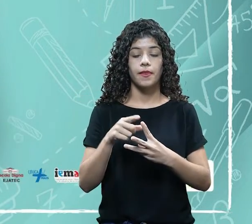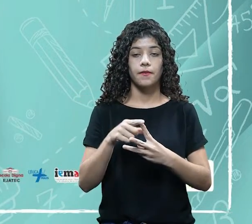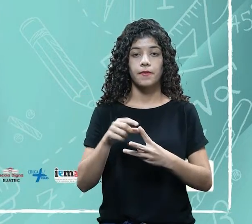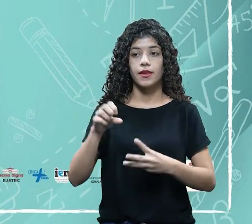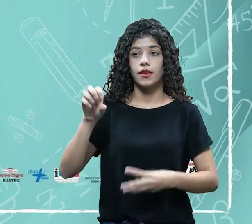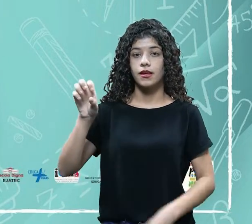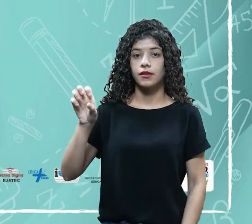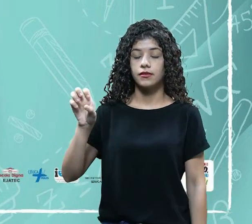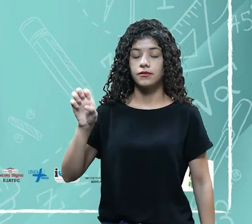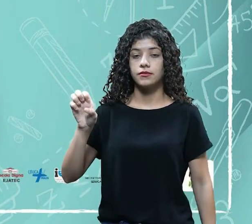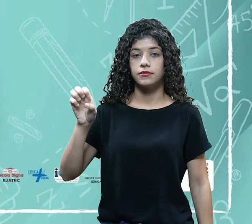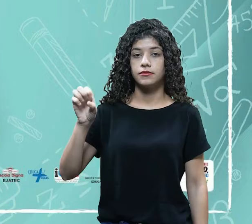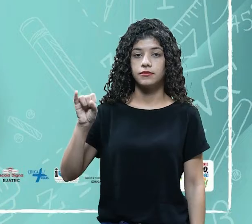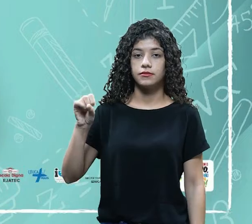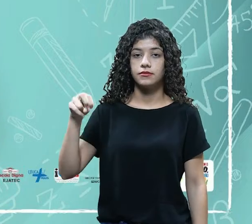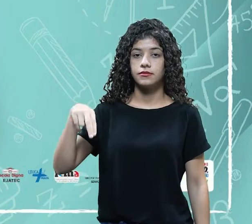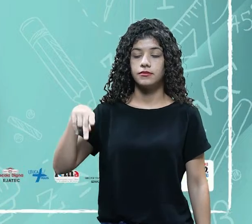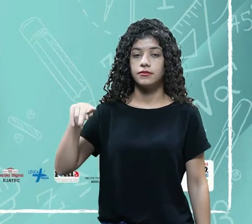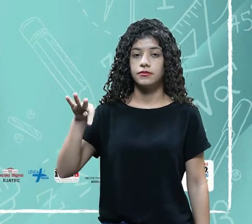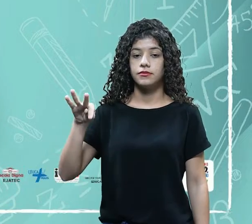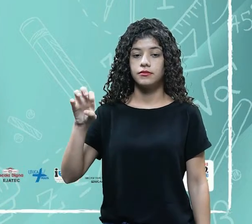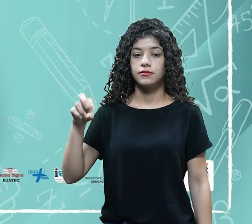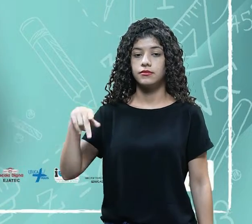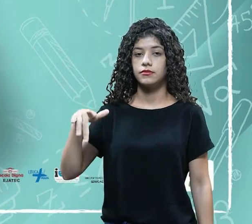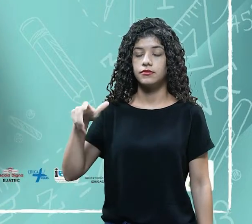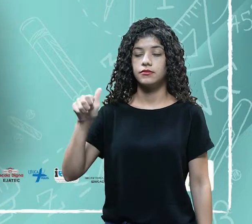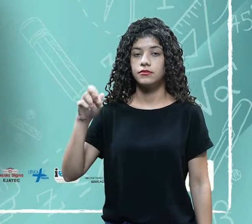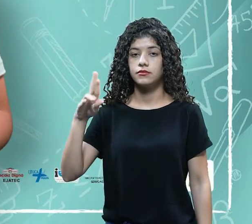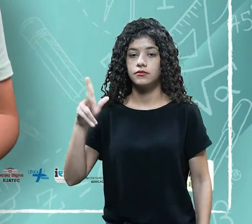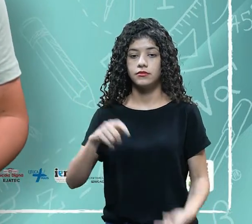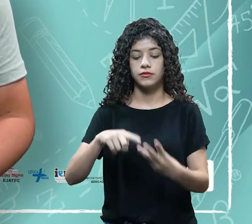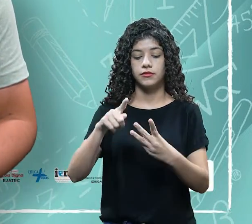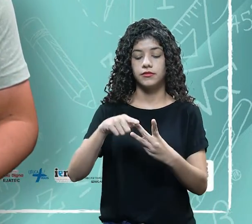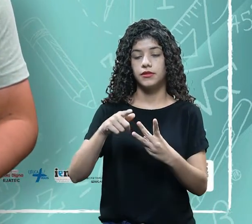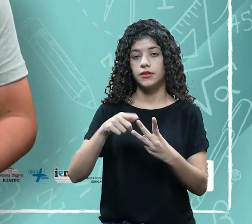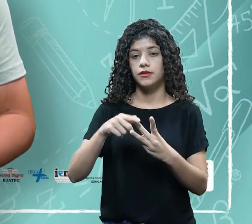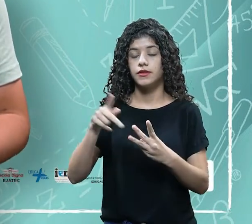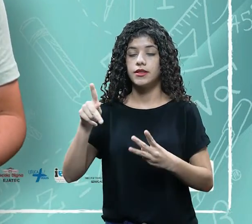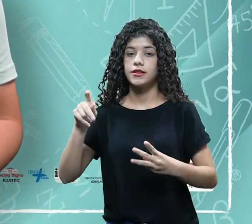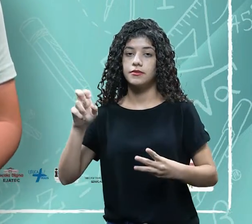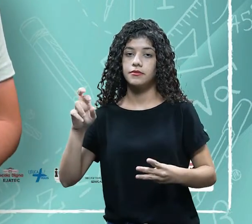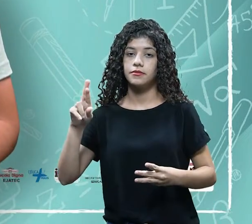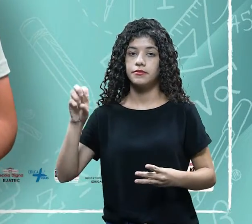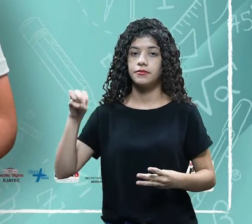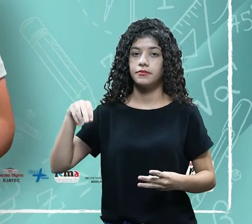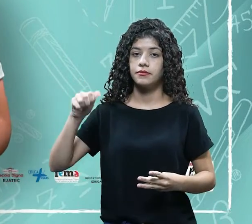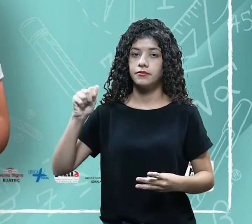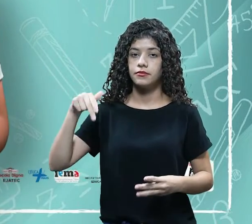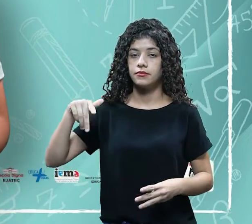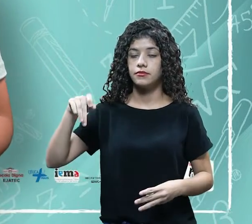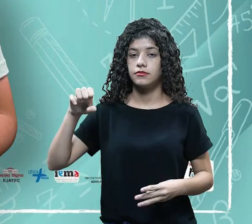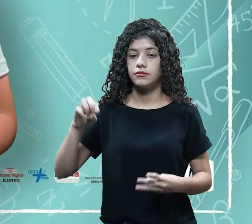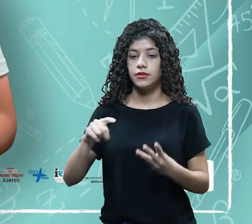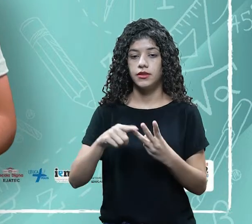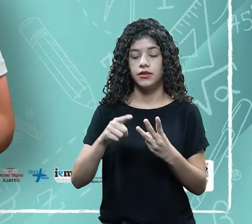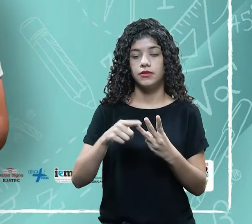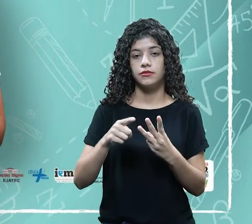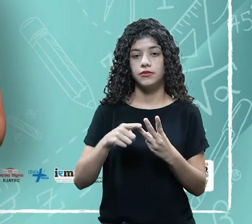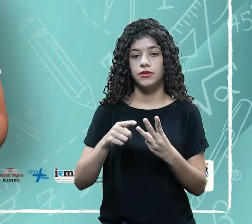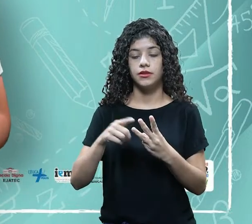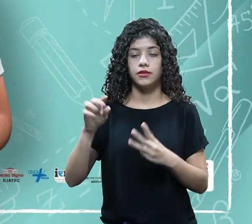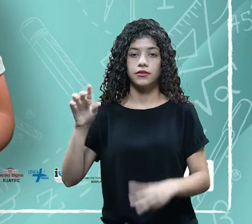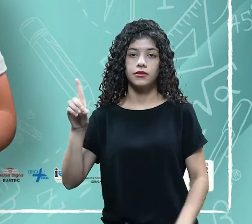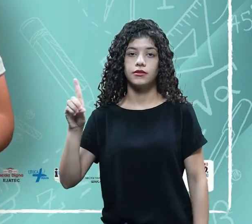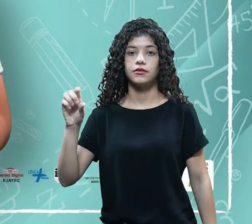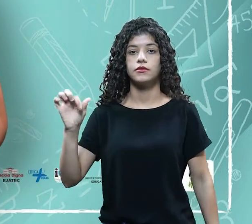documentos permanentes e documentos correntes, né? Os documentos intermediários são aqueles que de fato já cumpriram, aqueles documentos que